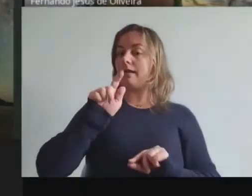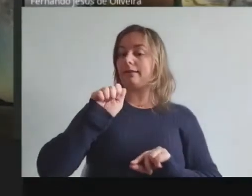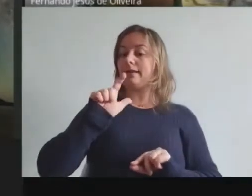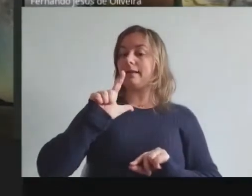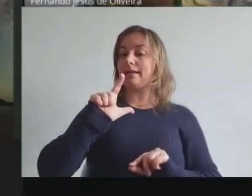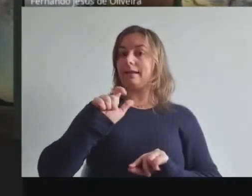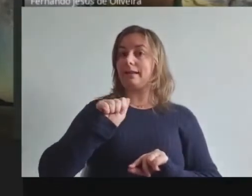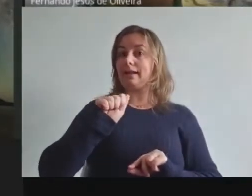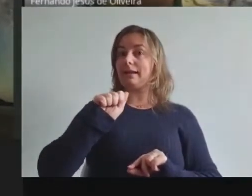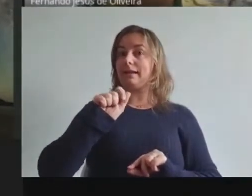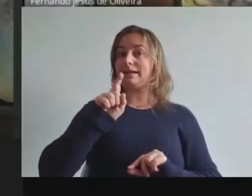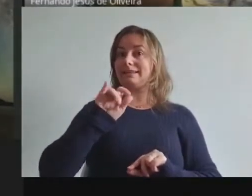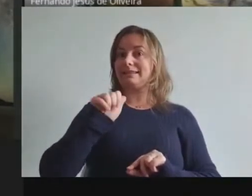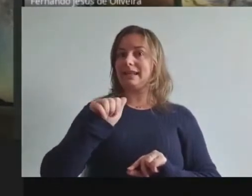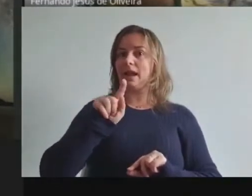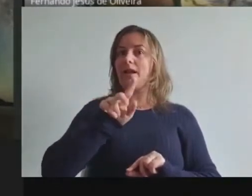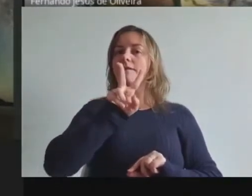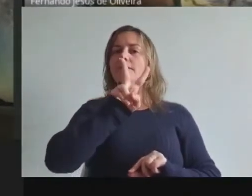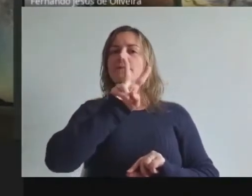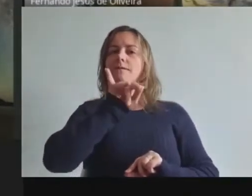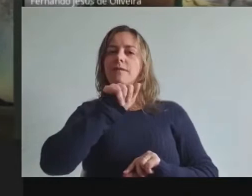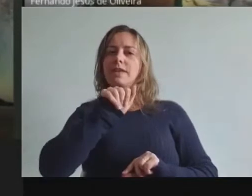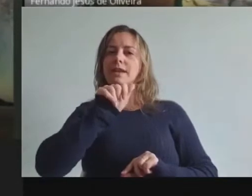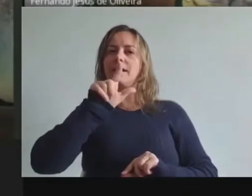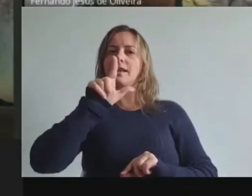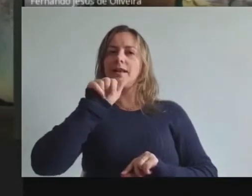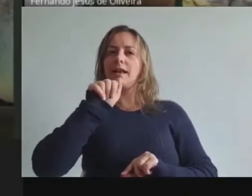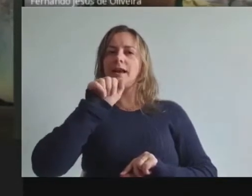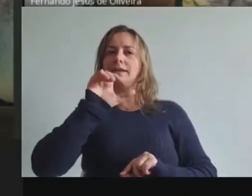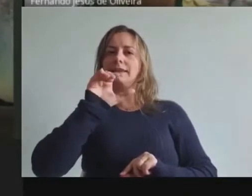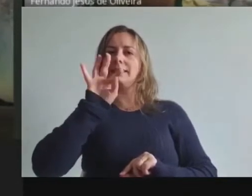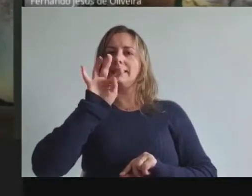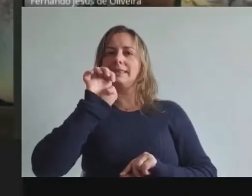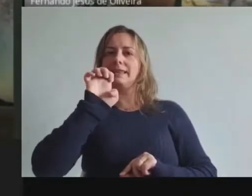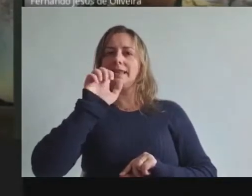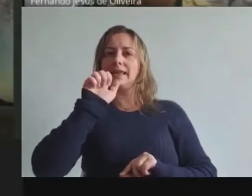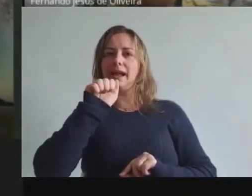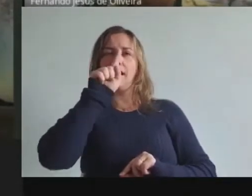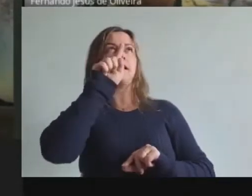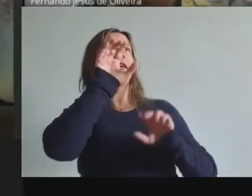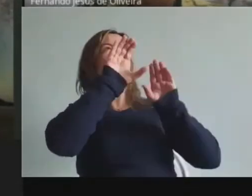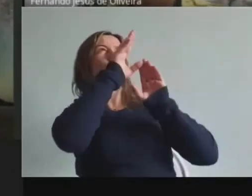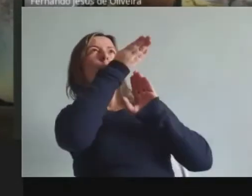Via Láctea, né, por causa desse caminho leitoso que a gente vê aqui no céu, né,